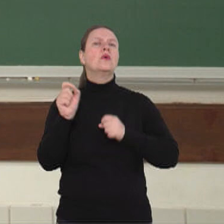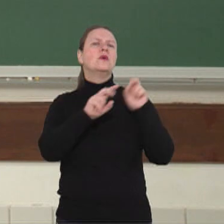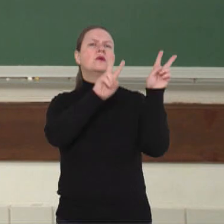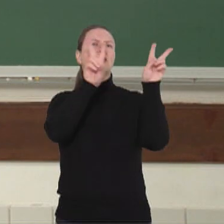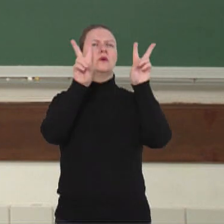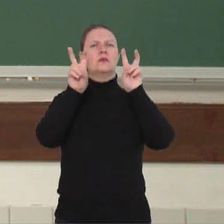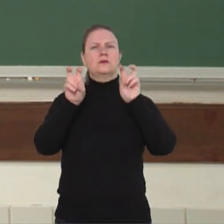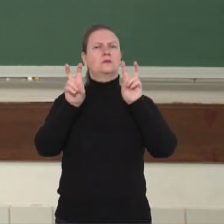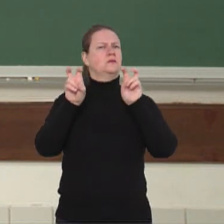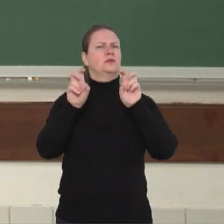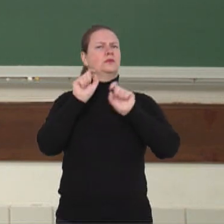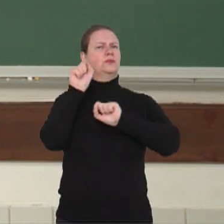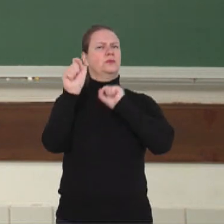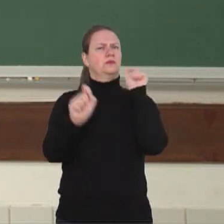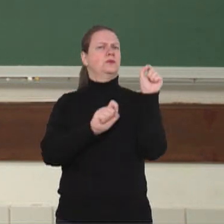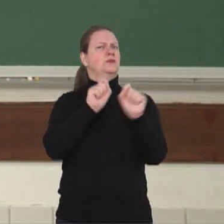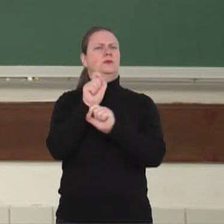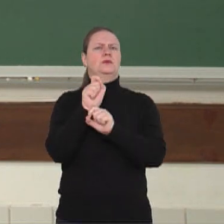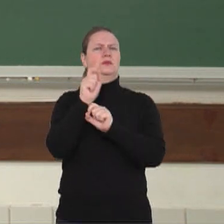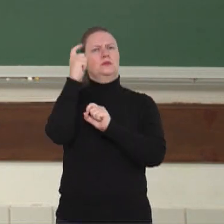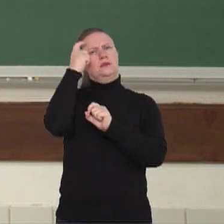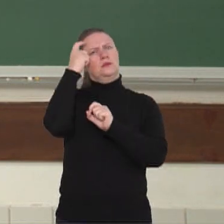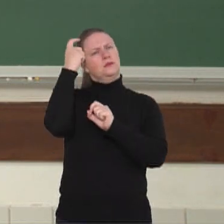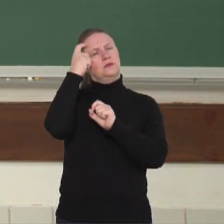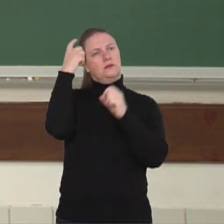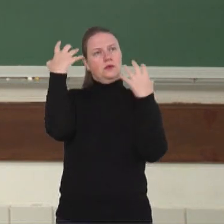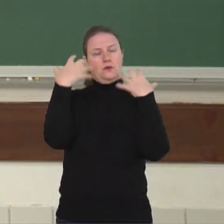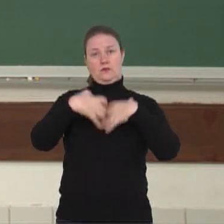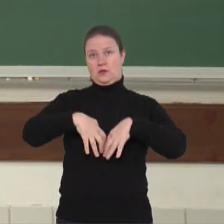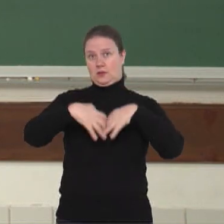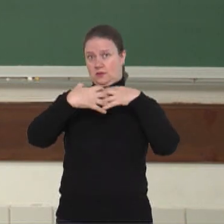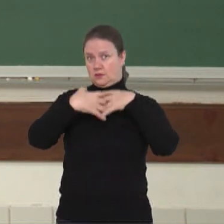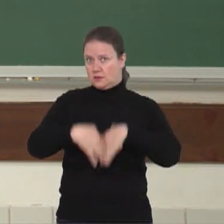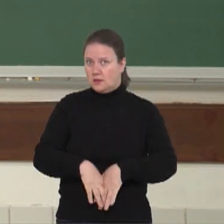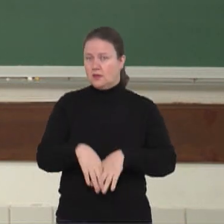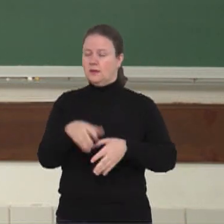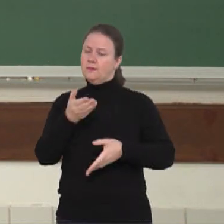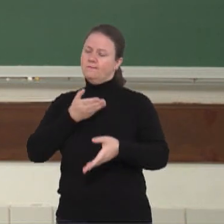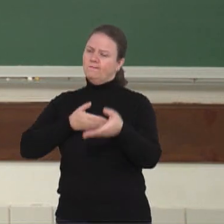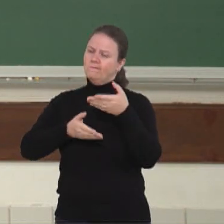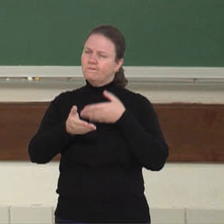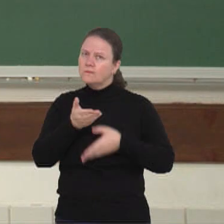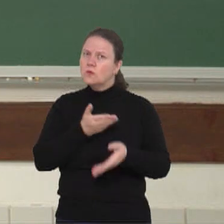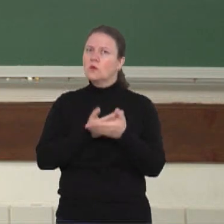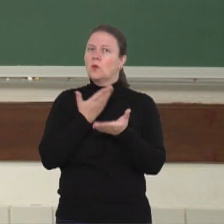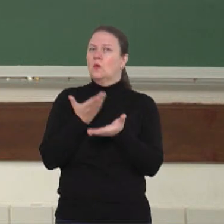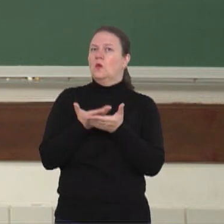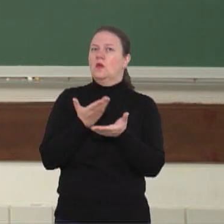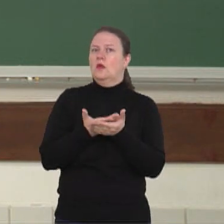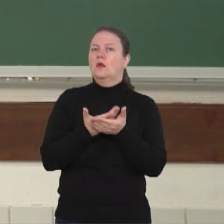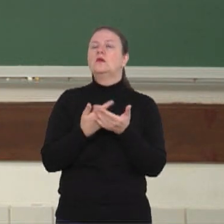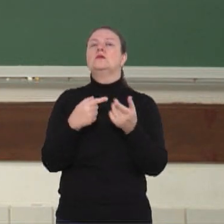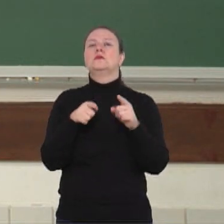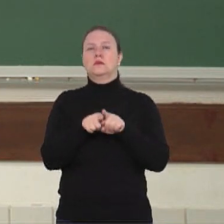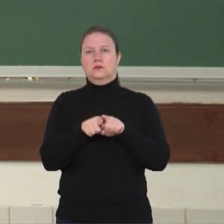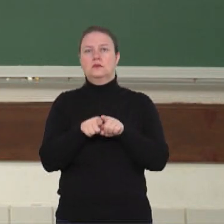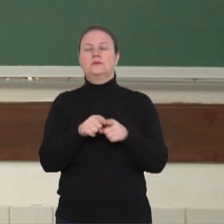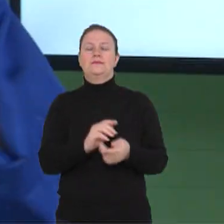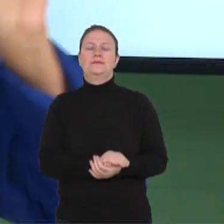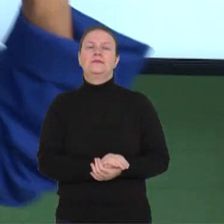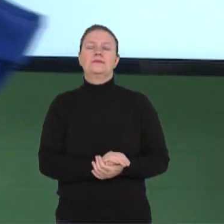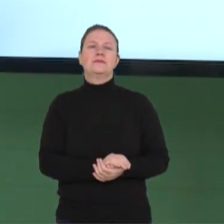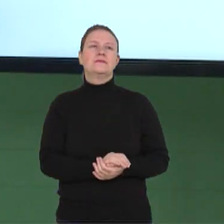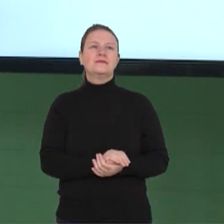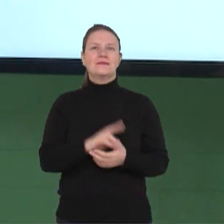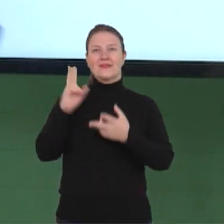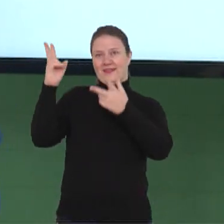trazendo para você uma reflexão para você interagir com a aula, interagir com o tema. Então a nossa reflexão é essa daqui. Você